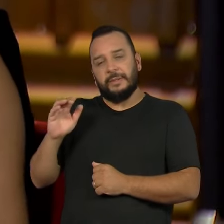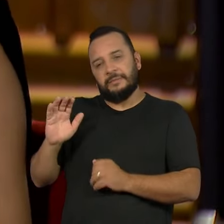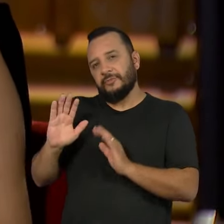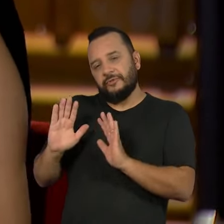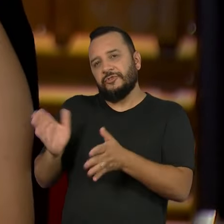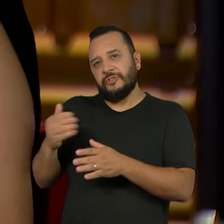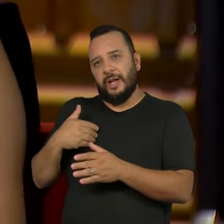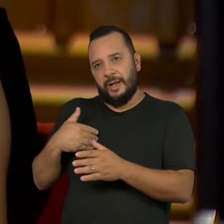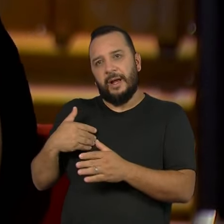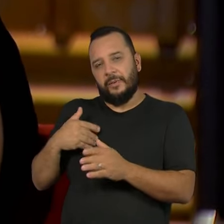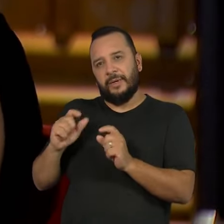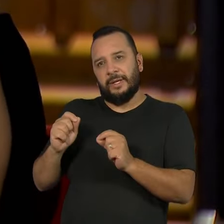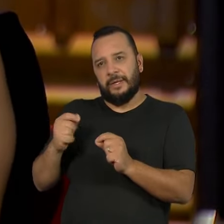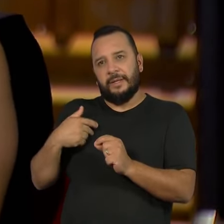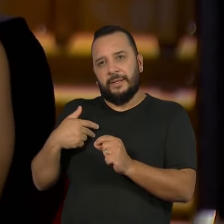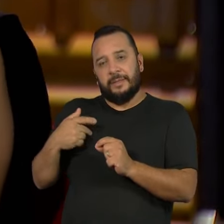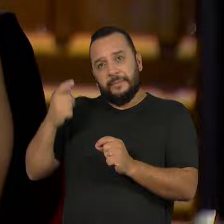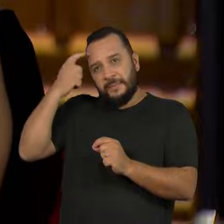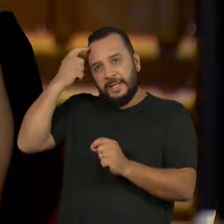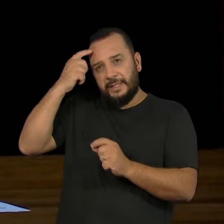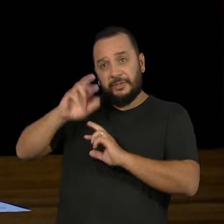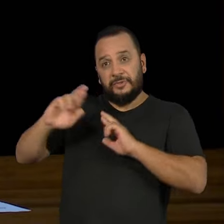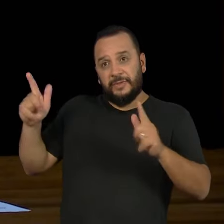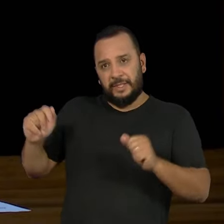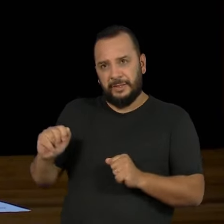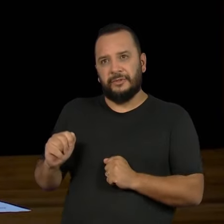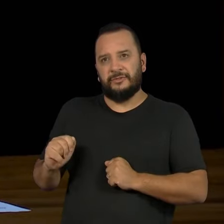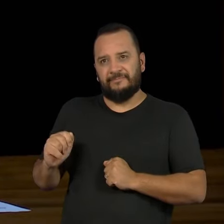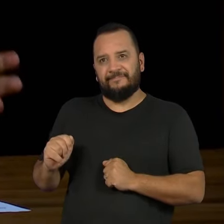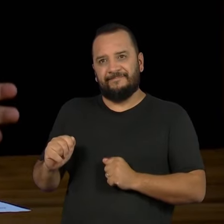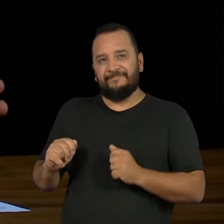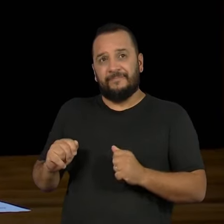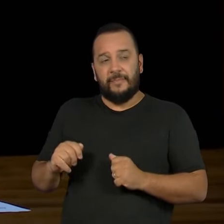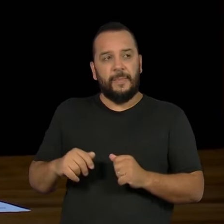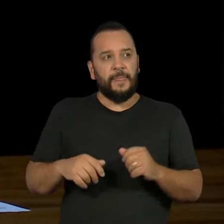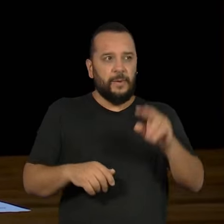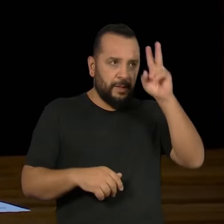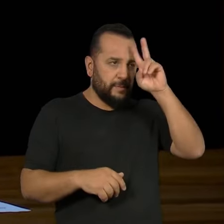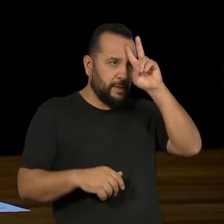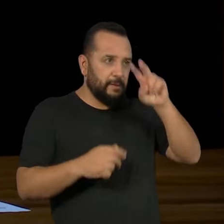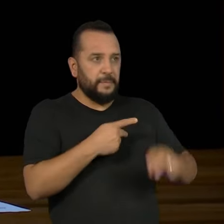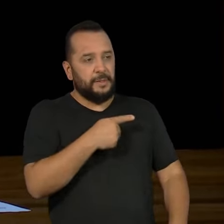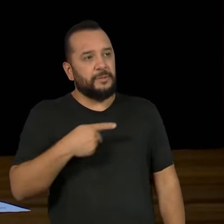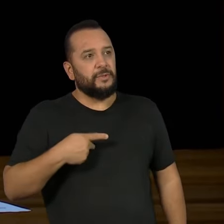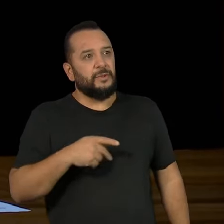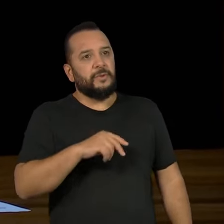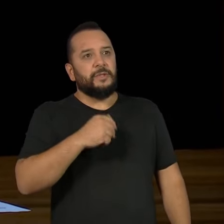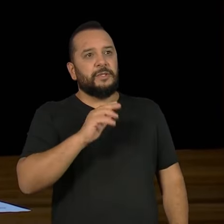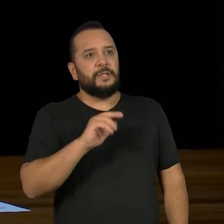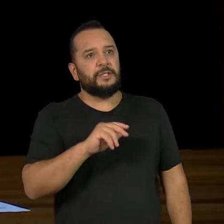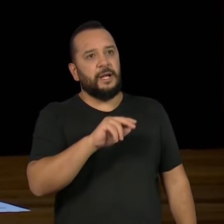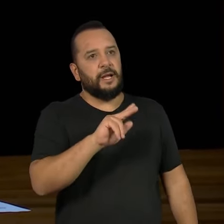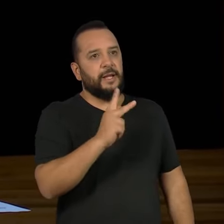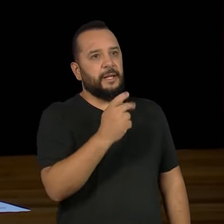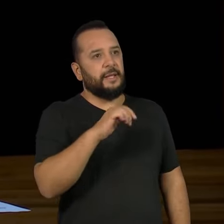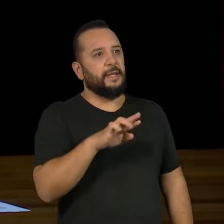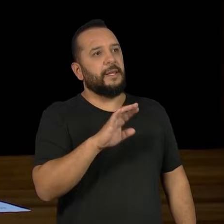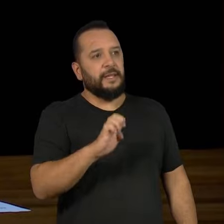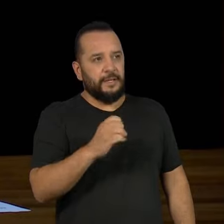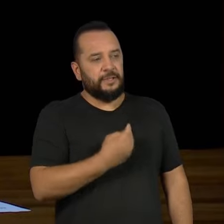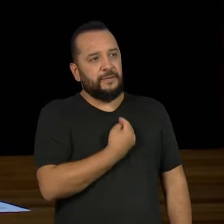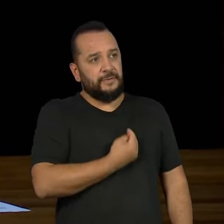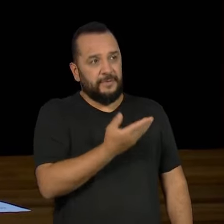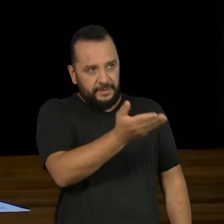bancada evangélica atual é verdade porque eu tô lembrando aqui do pastor Henrique Vieira que já esteve Sentado aí a gente mas a